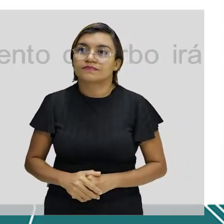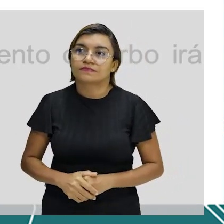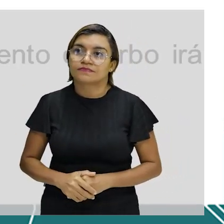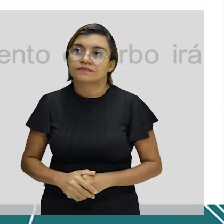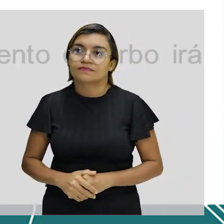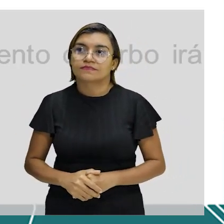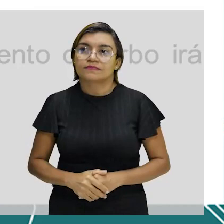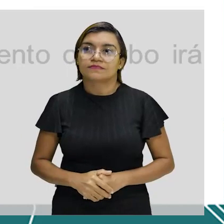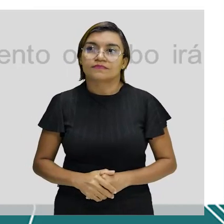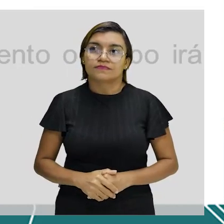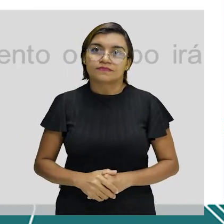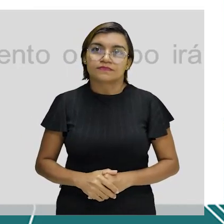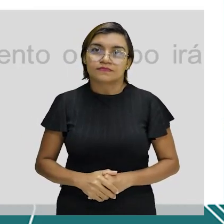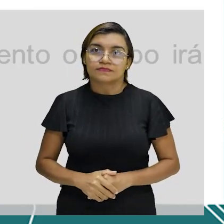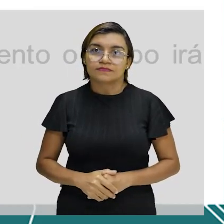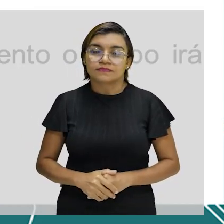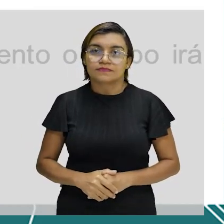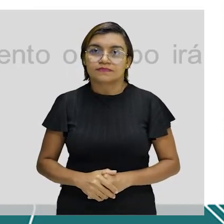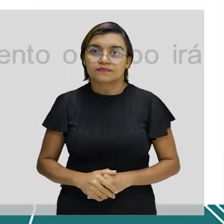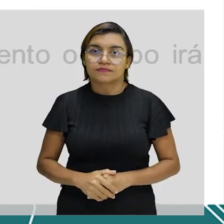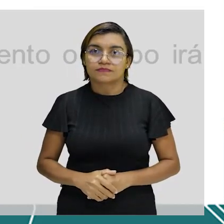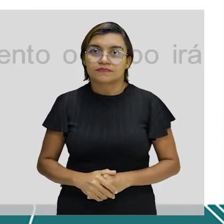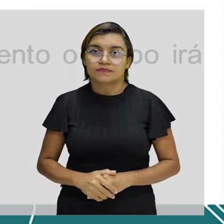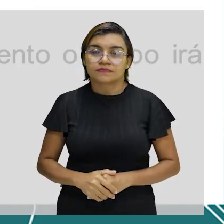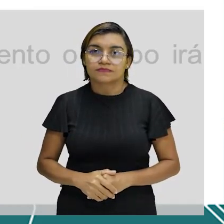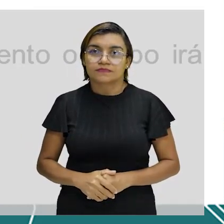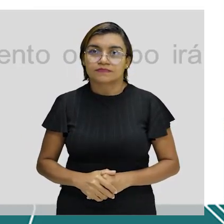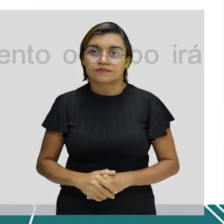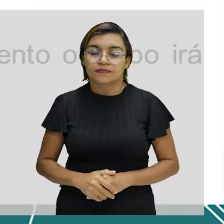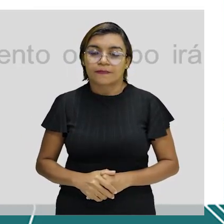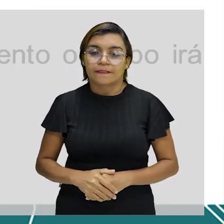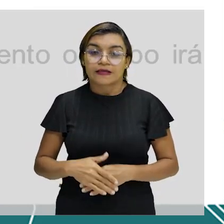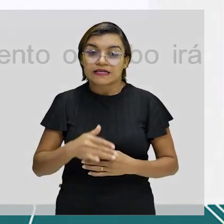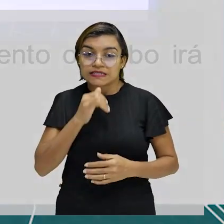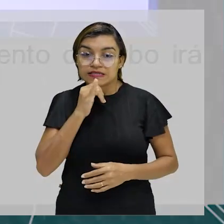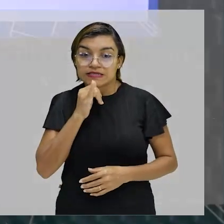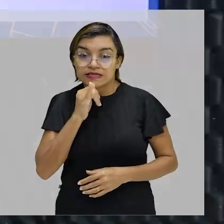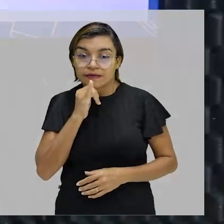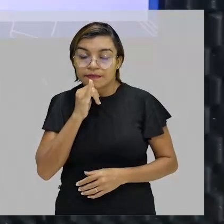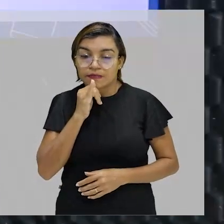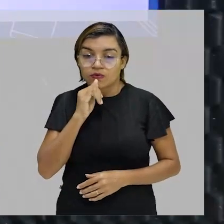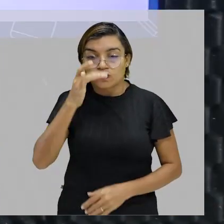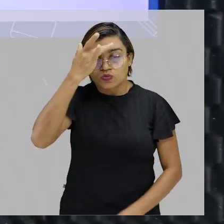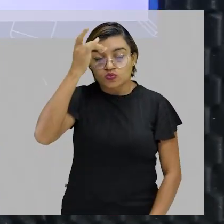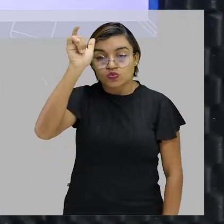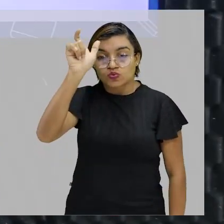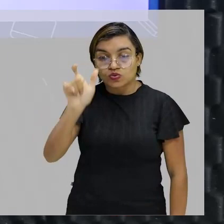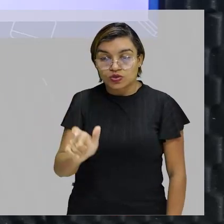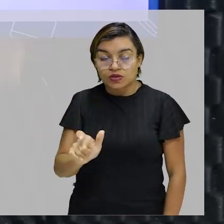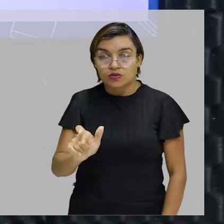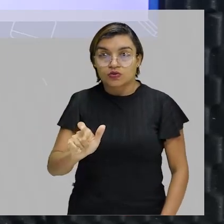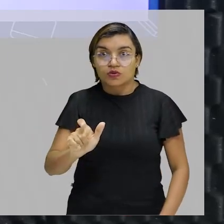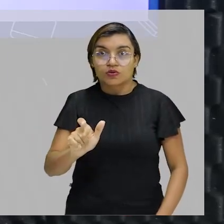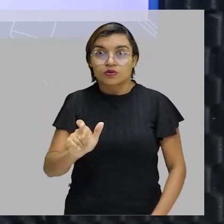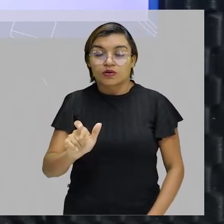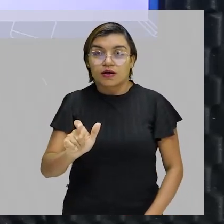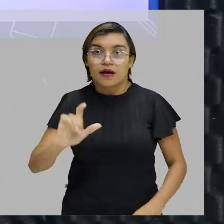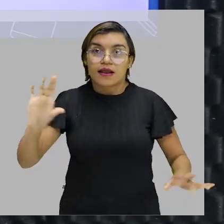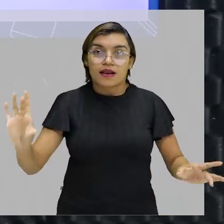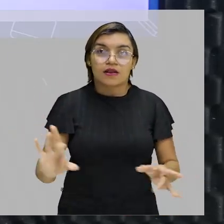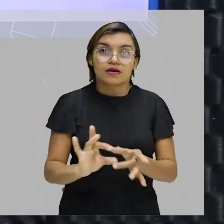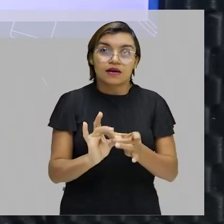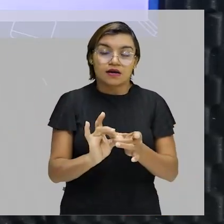aqui. Agora, quando o núcleo do sujeito os núcleos vierem ligados pela